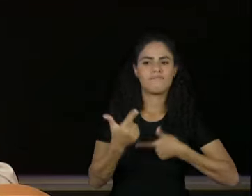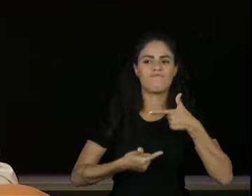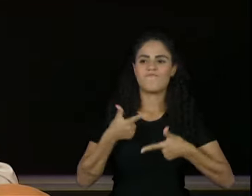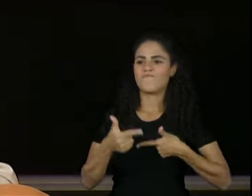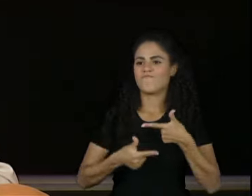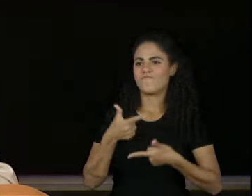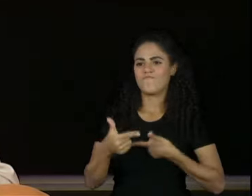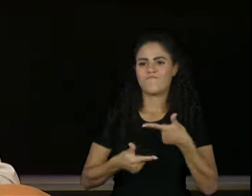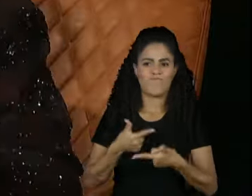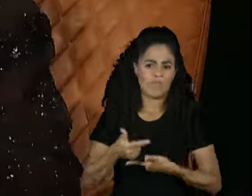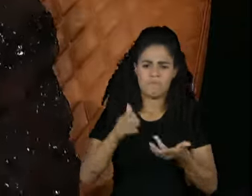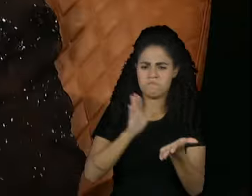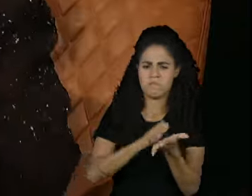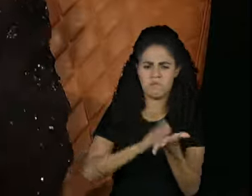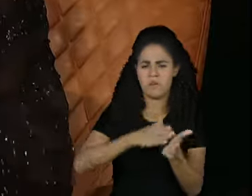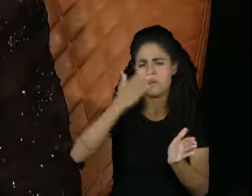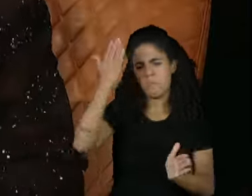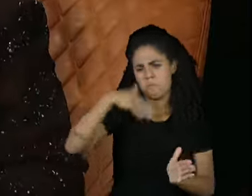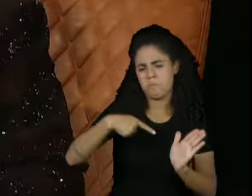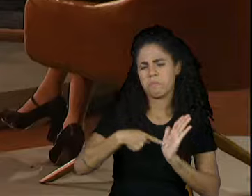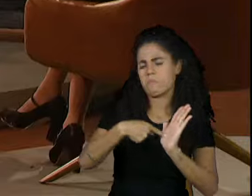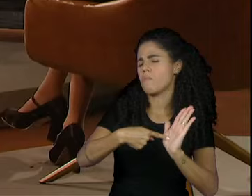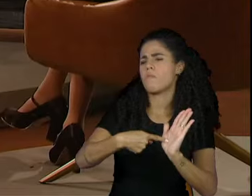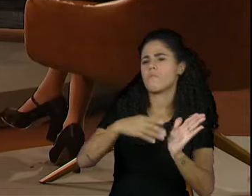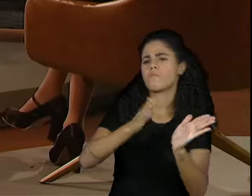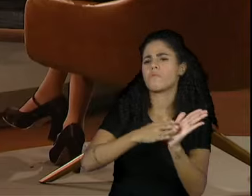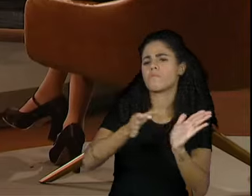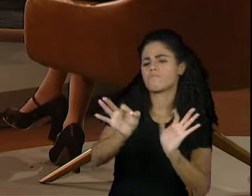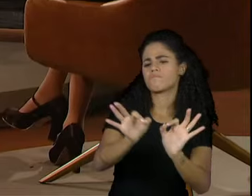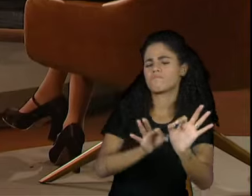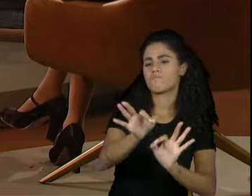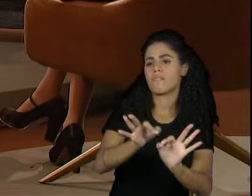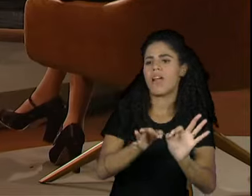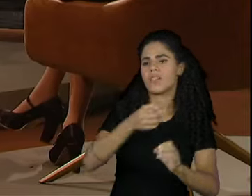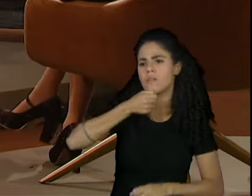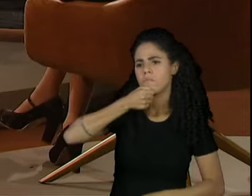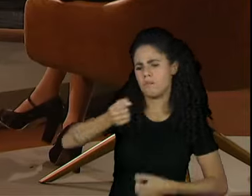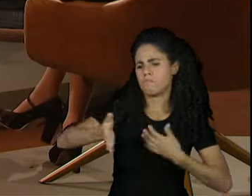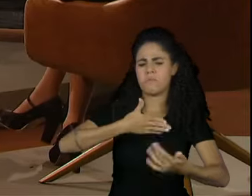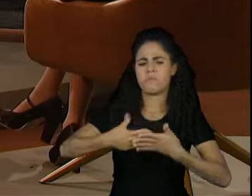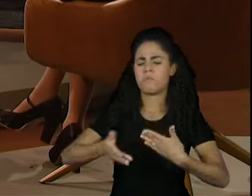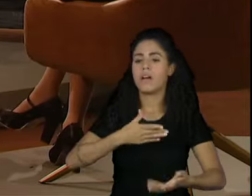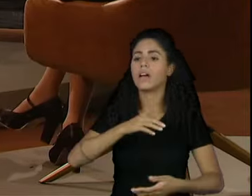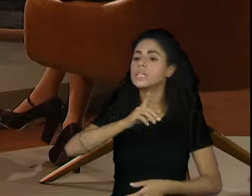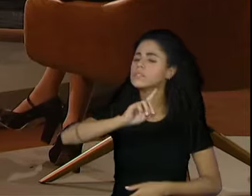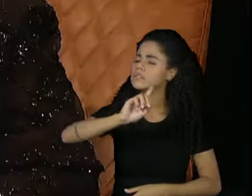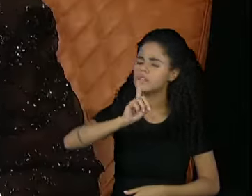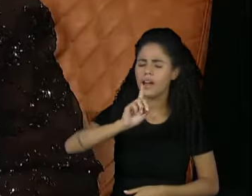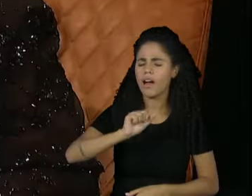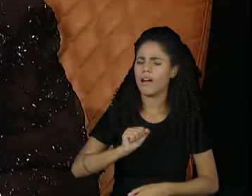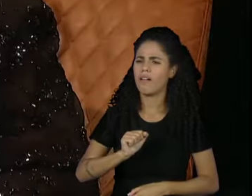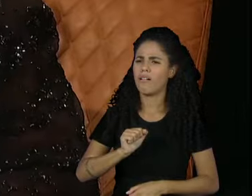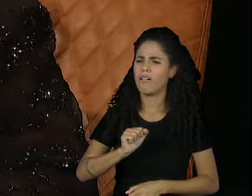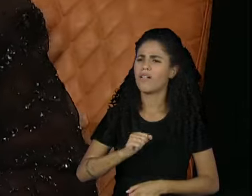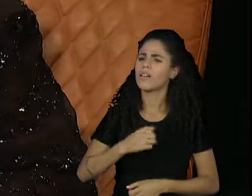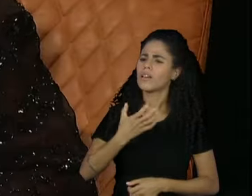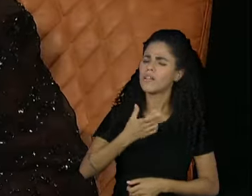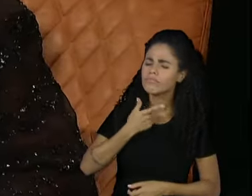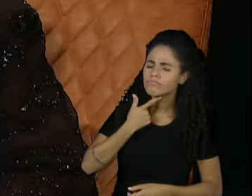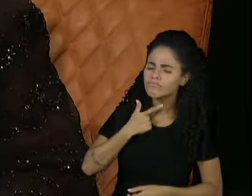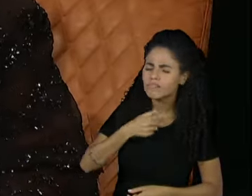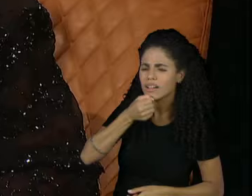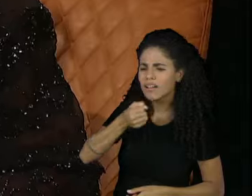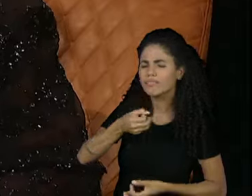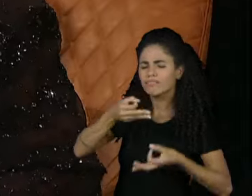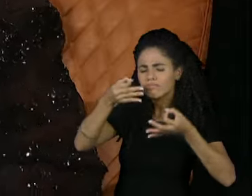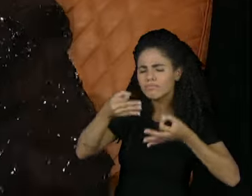de gravar qualquer coisa que não tinha nada a ver comigo, porque você pode enganar todo mundo, menos o público, né? O público